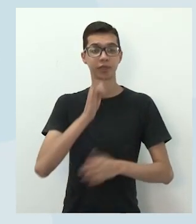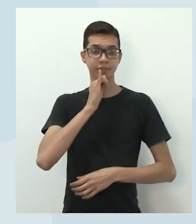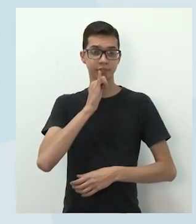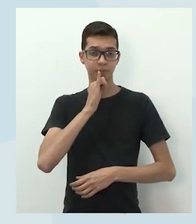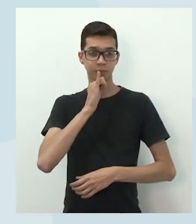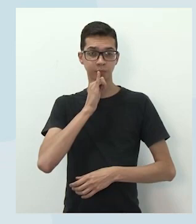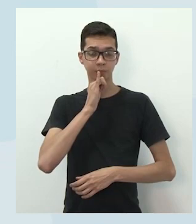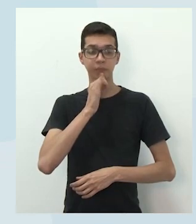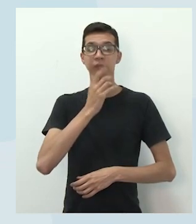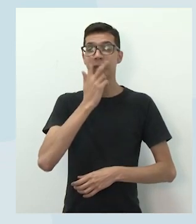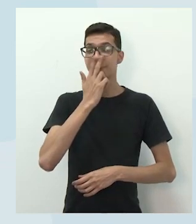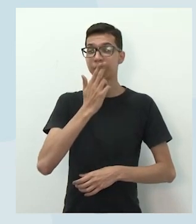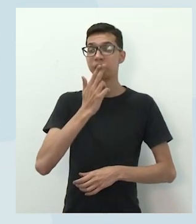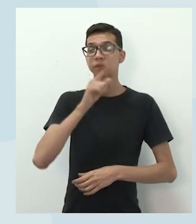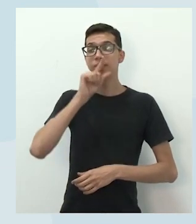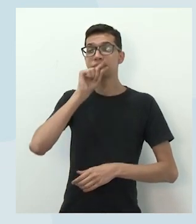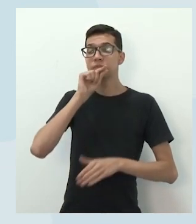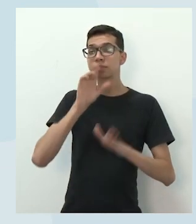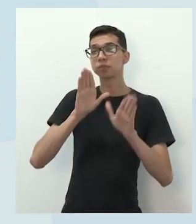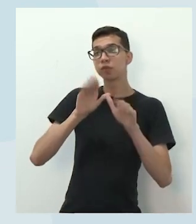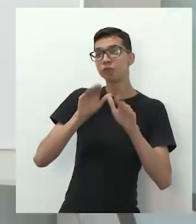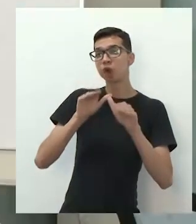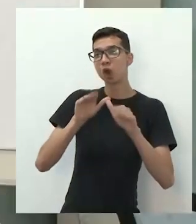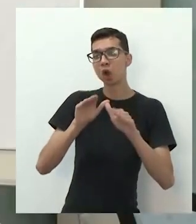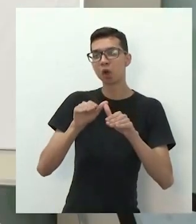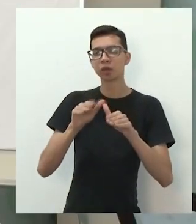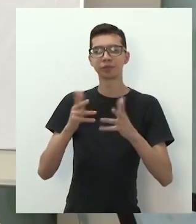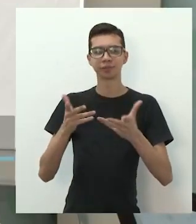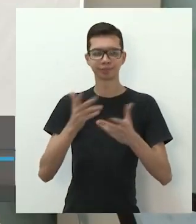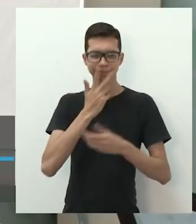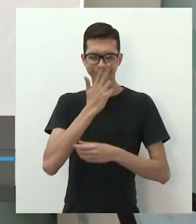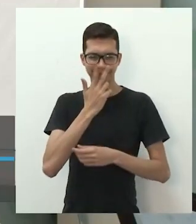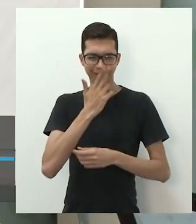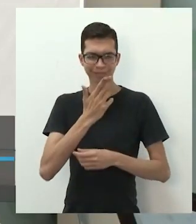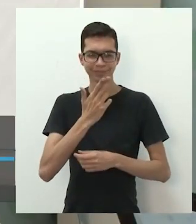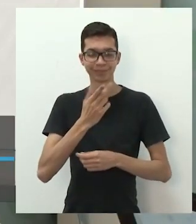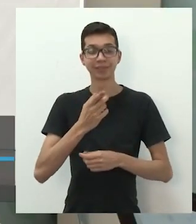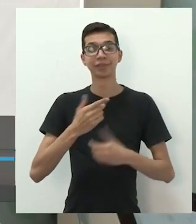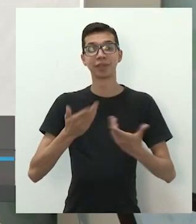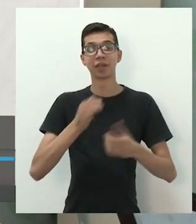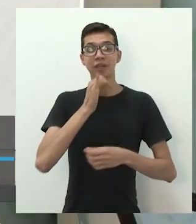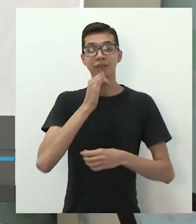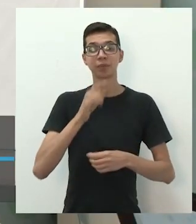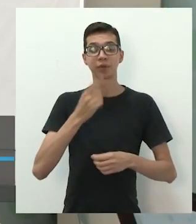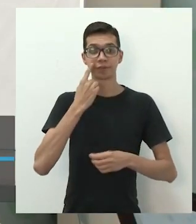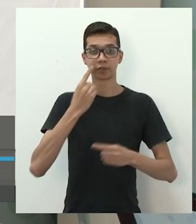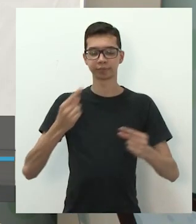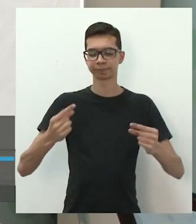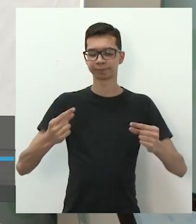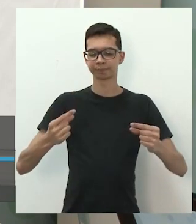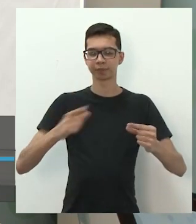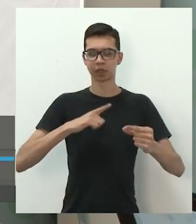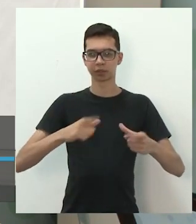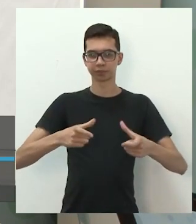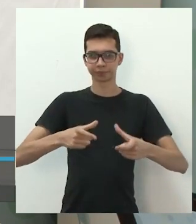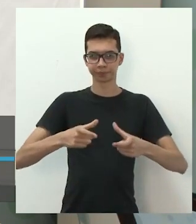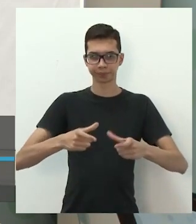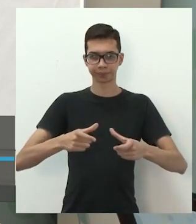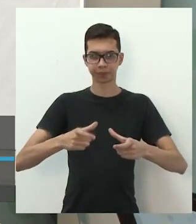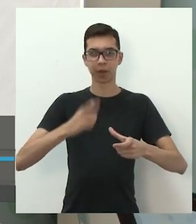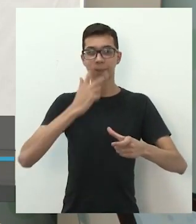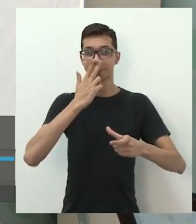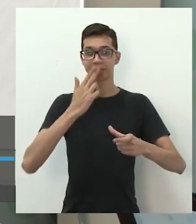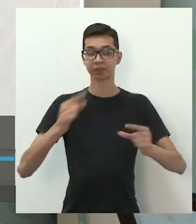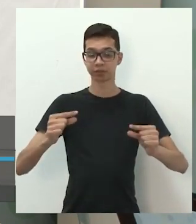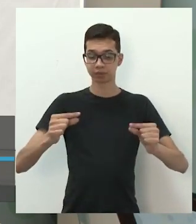voando dentro de uma gaiola, uma rosa desabrochando, etc. Tá? Então, conforme você girava esse disquinho aqui com essas